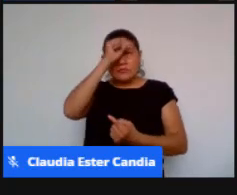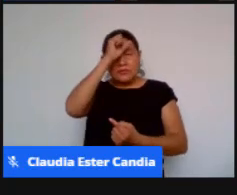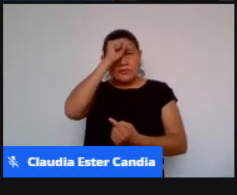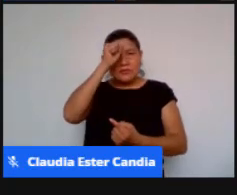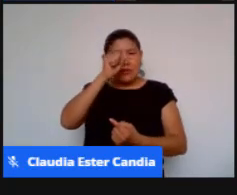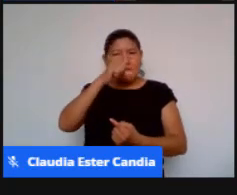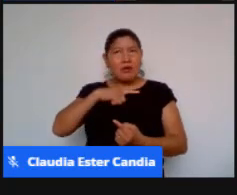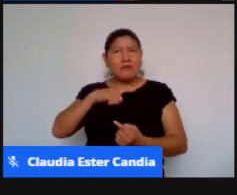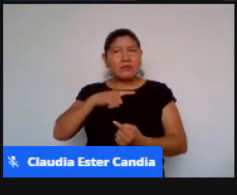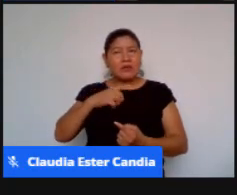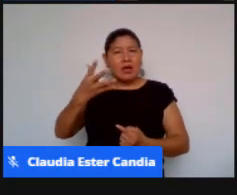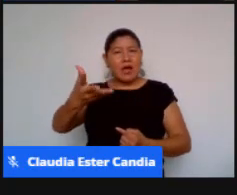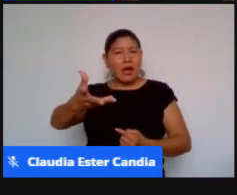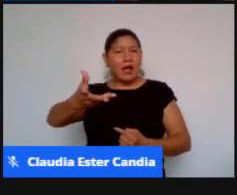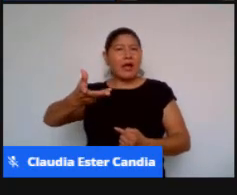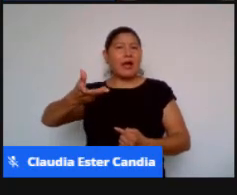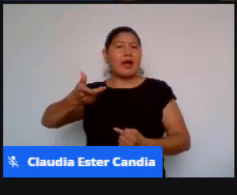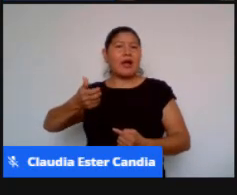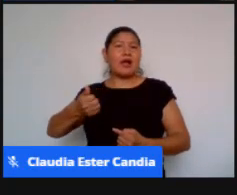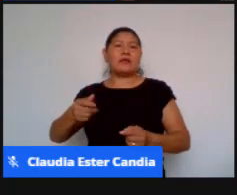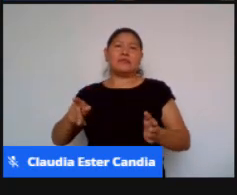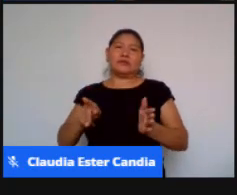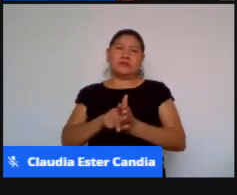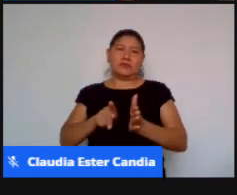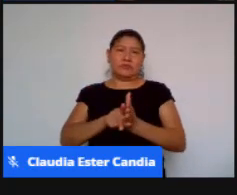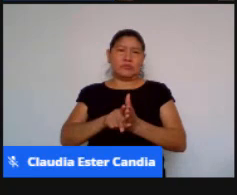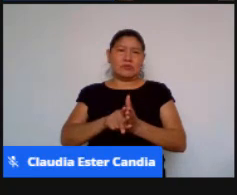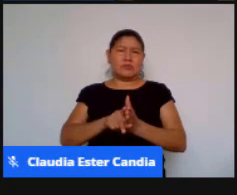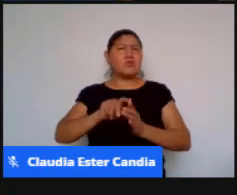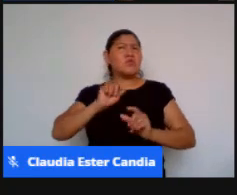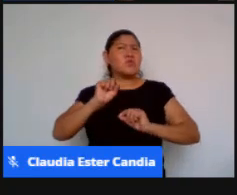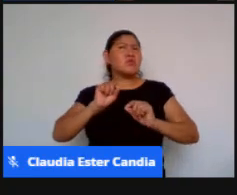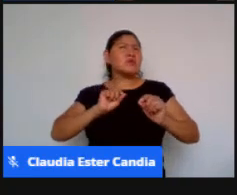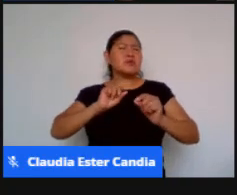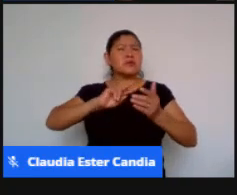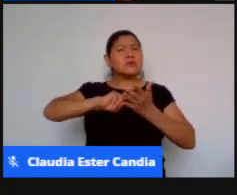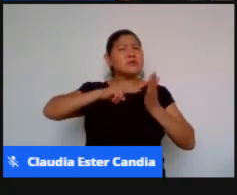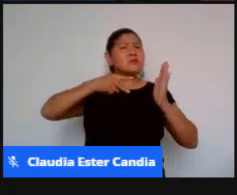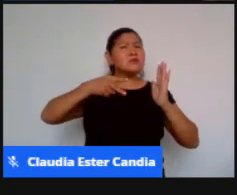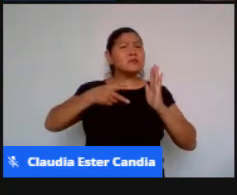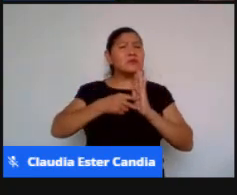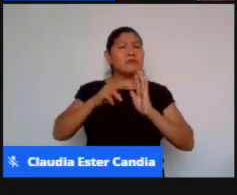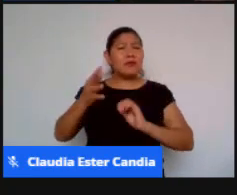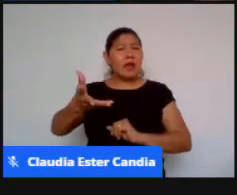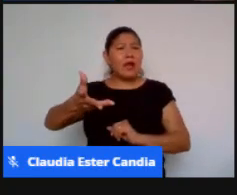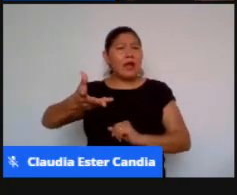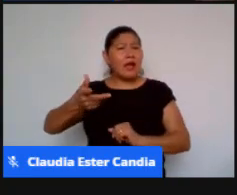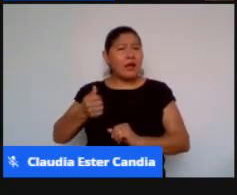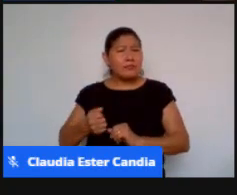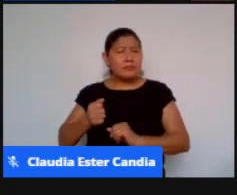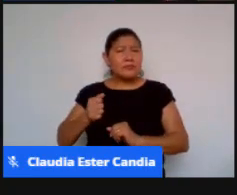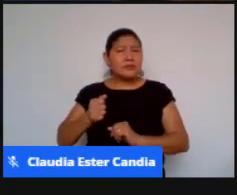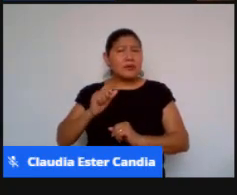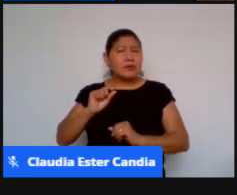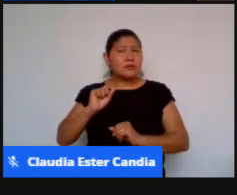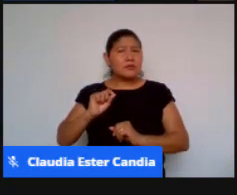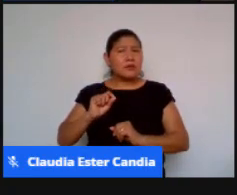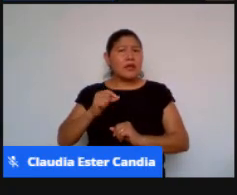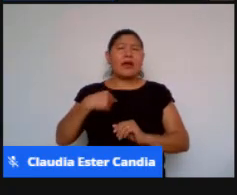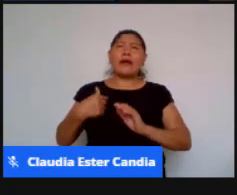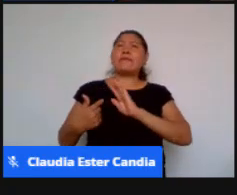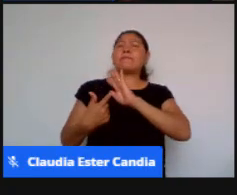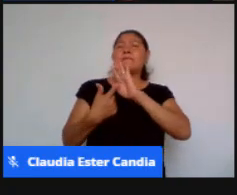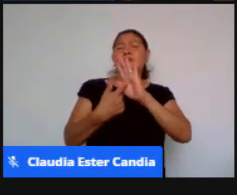de habilidades, né? Então, o que são essas habilidades? Elas vão expressar aí quais são as aprendizagens essenciais,